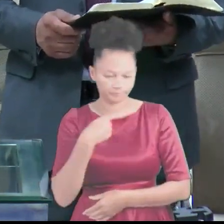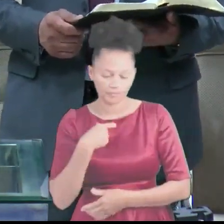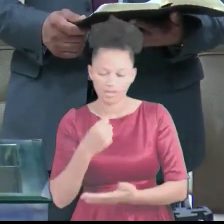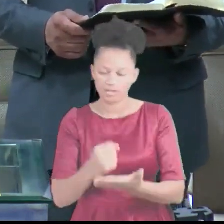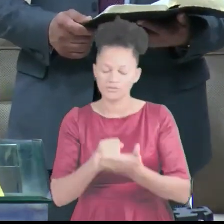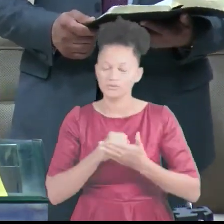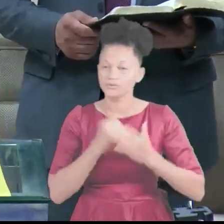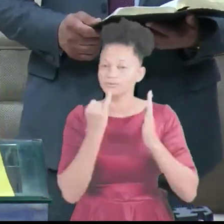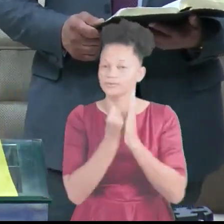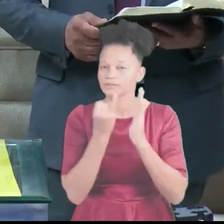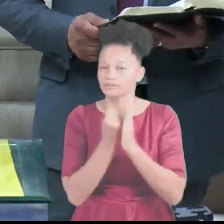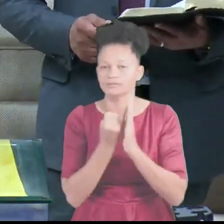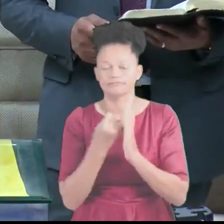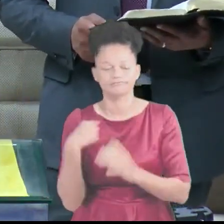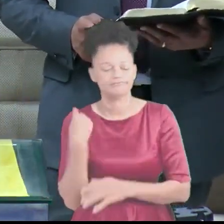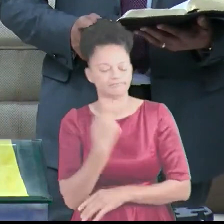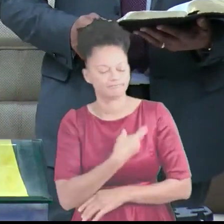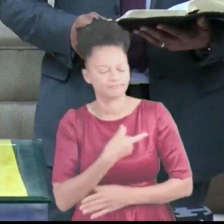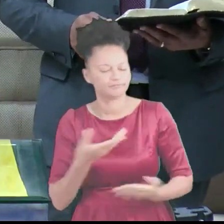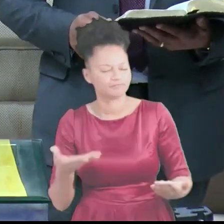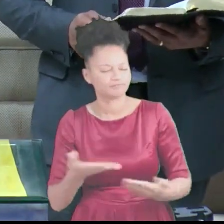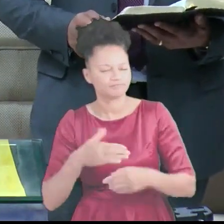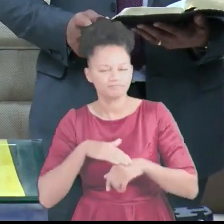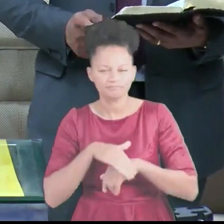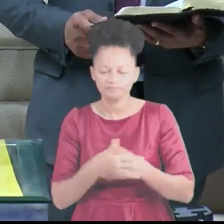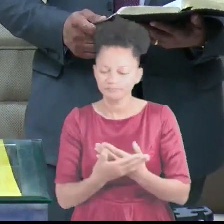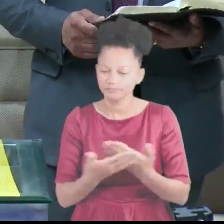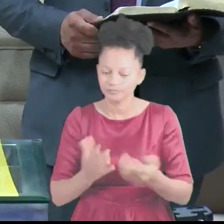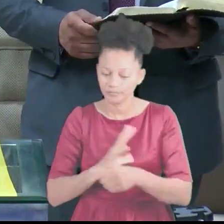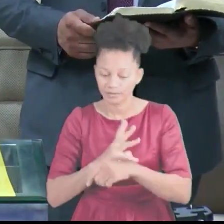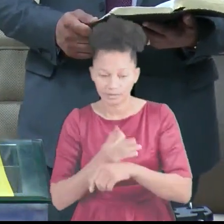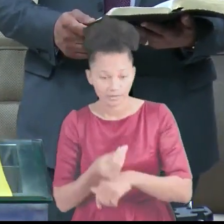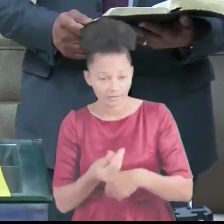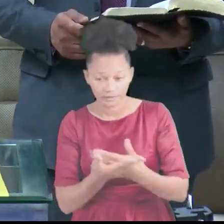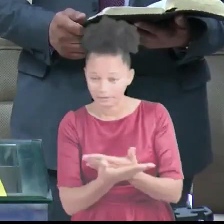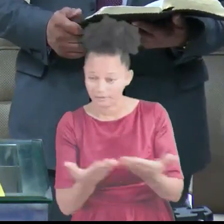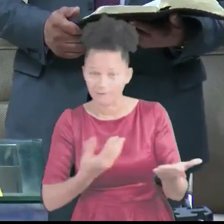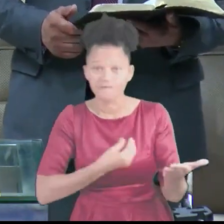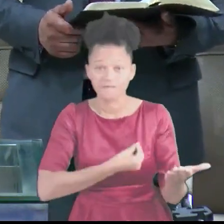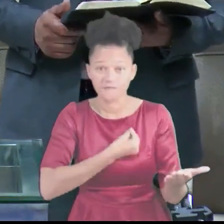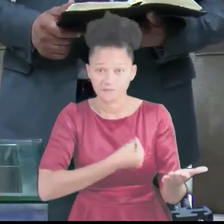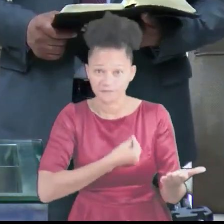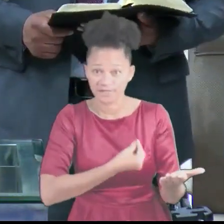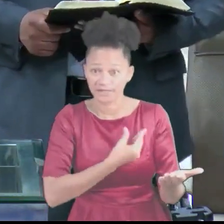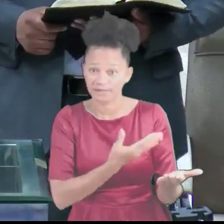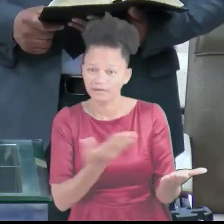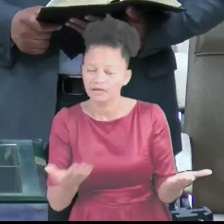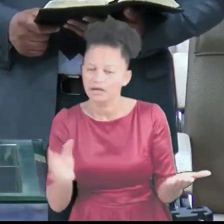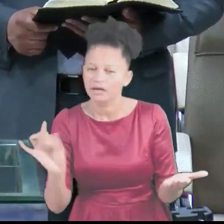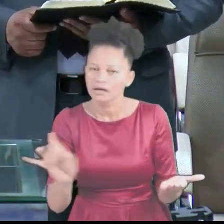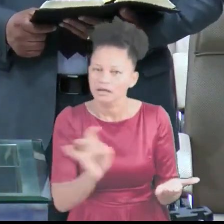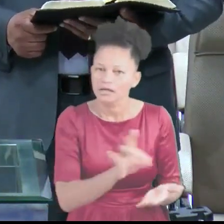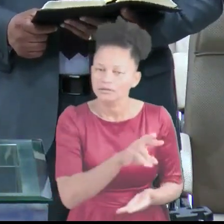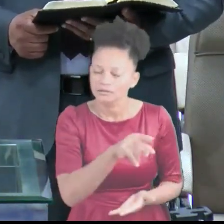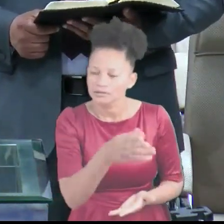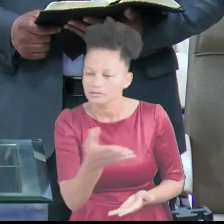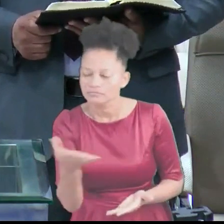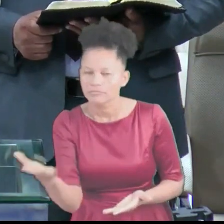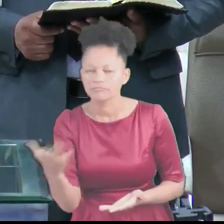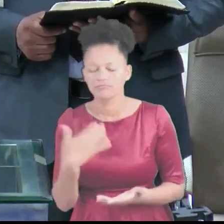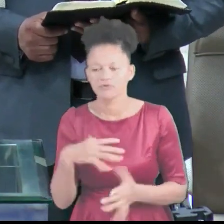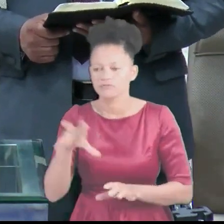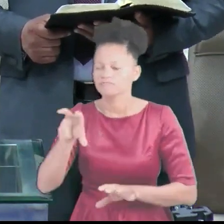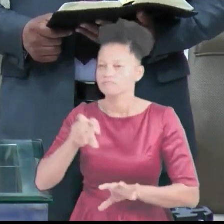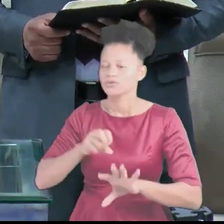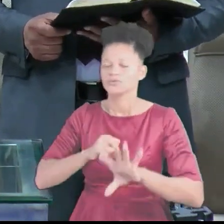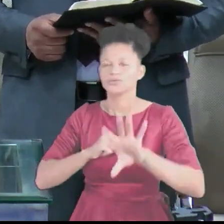intercedendo por nós esta noite. E a igreja do Senhor que aqui está, que os irmãos, à medida que forem